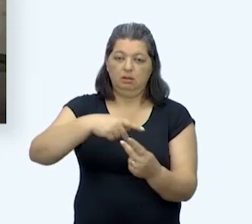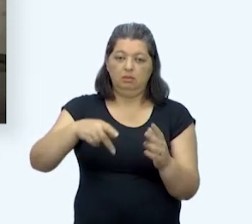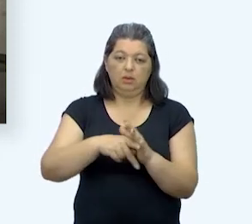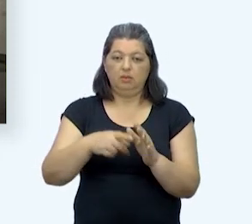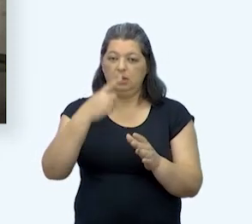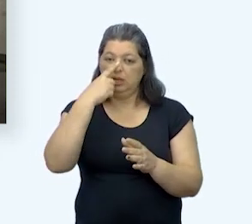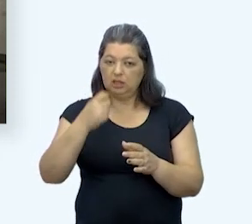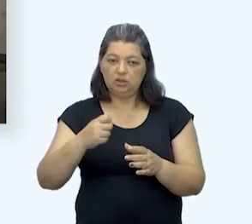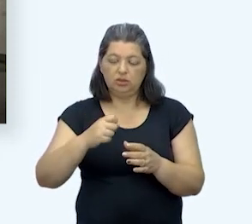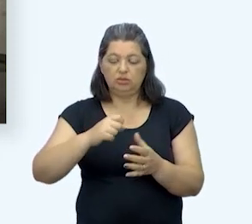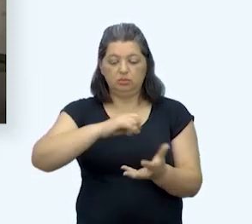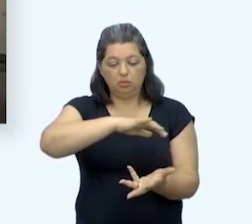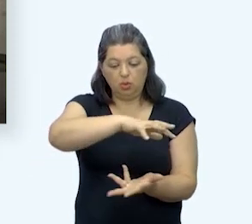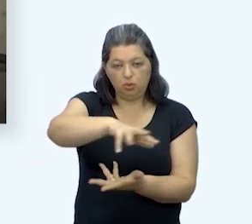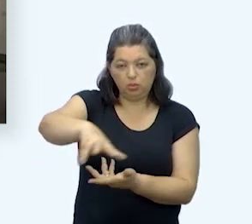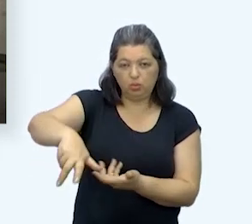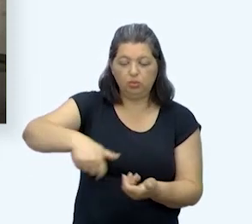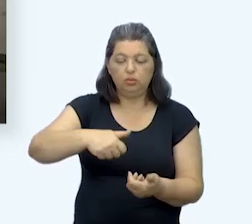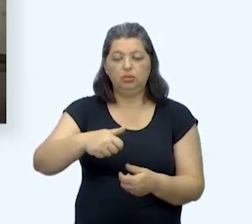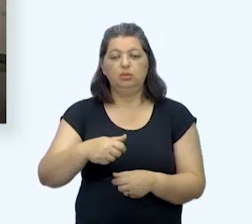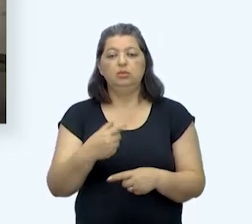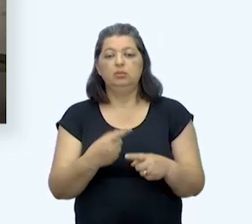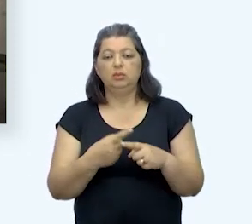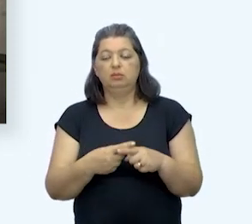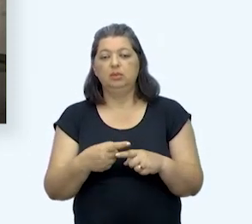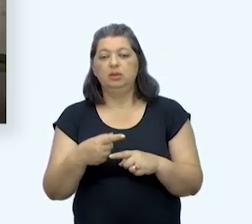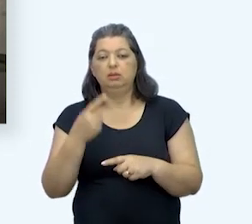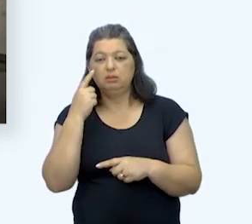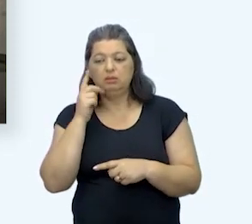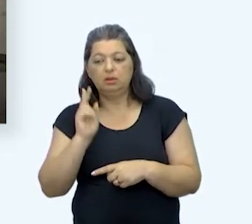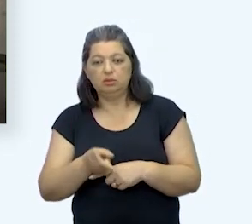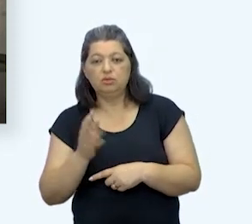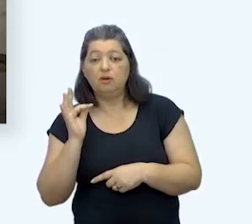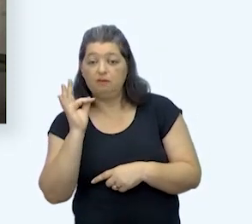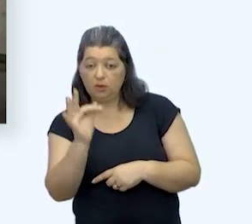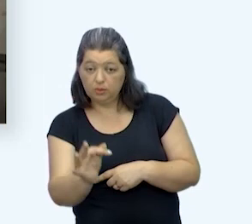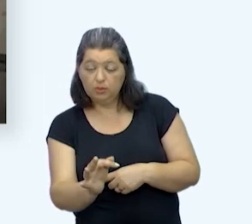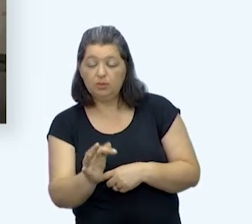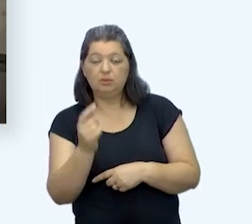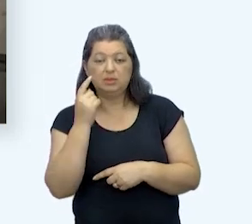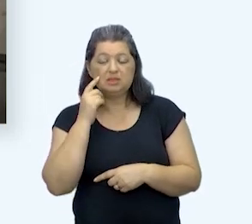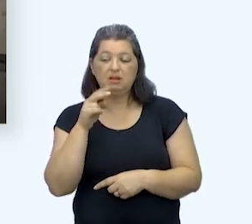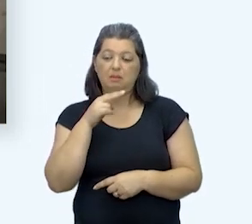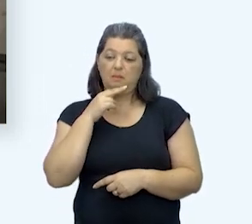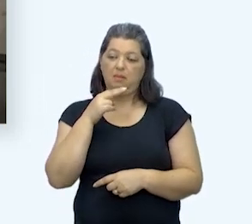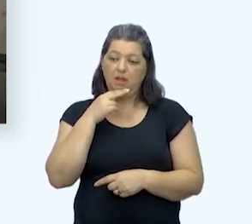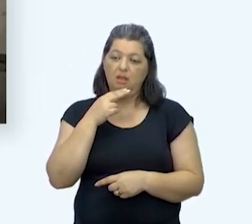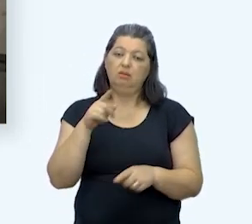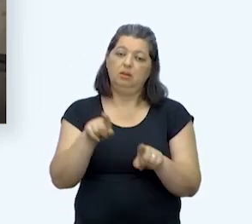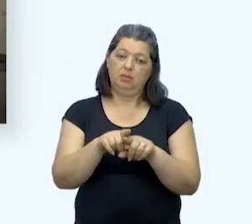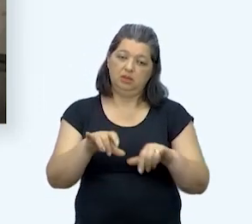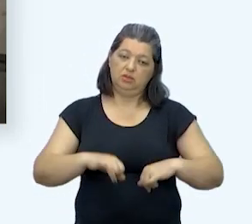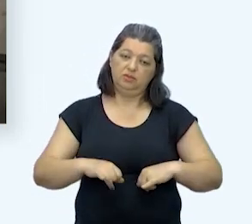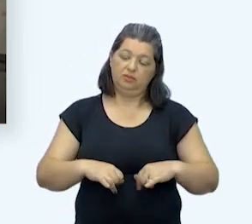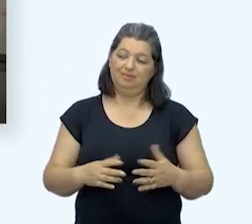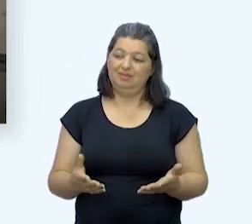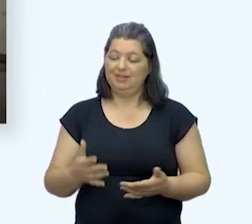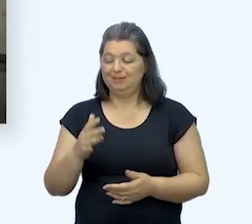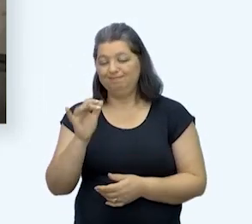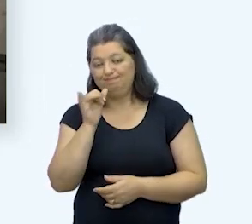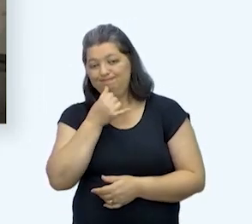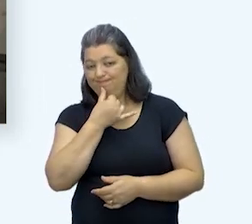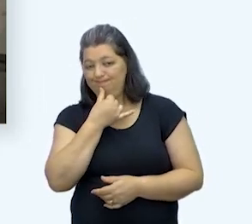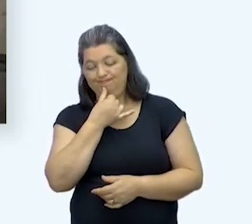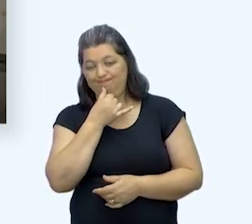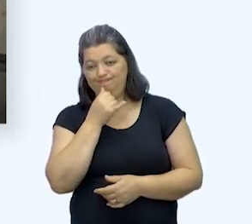de lixo. E o pior, deixar essa herança para os netos. Mas infelizmente não deu certo. É, se fosse